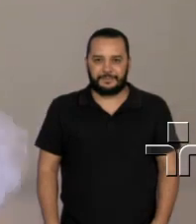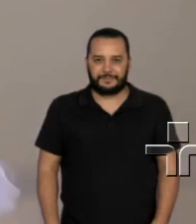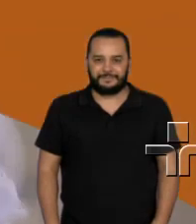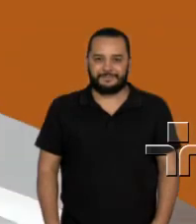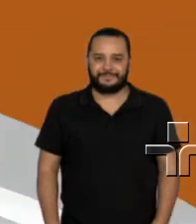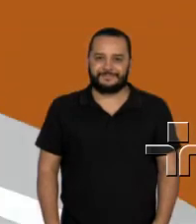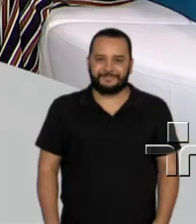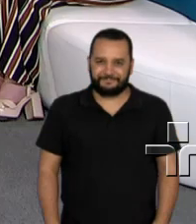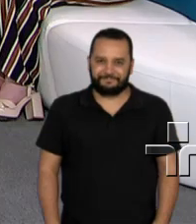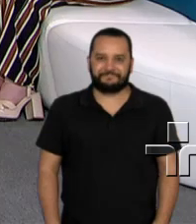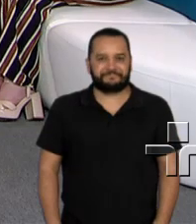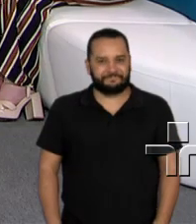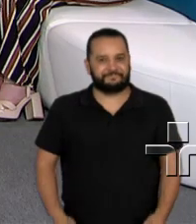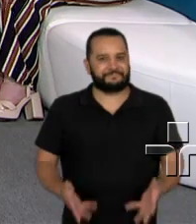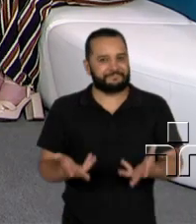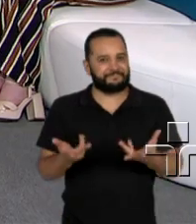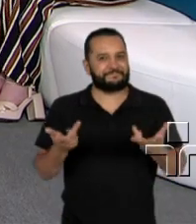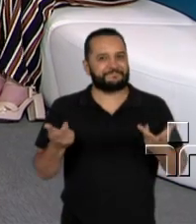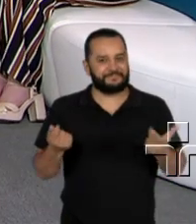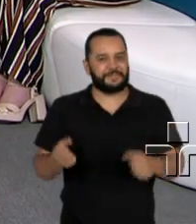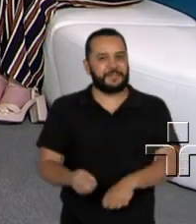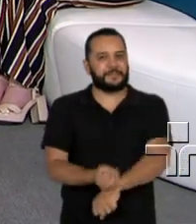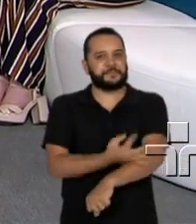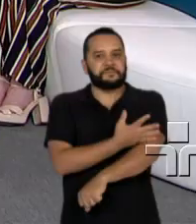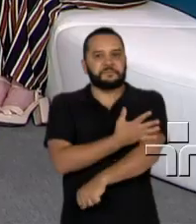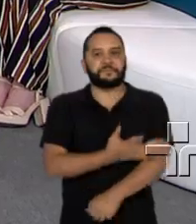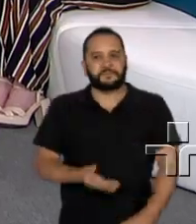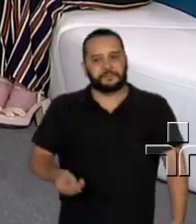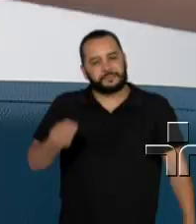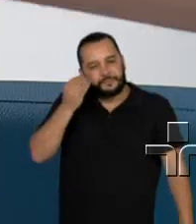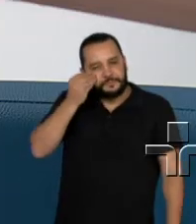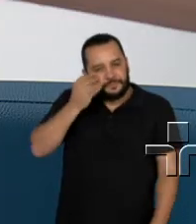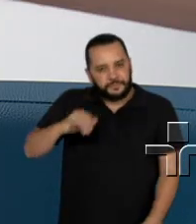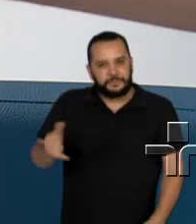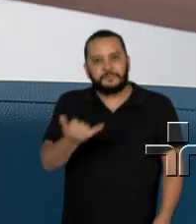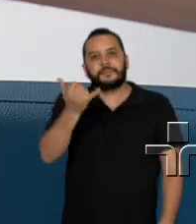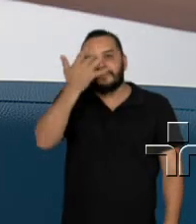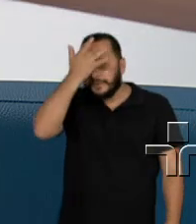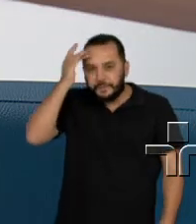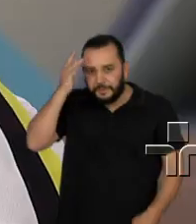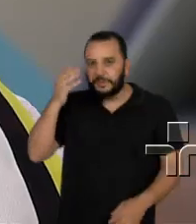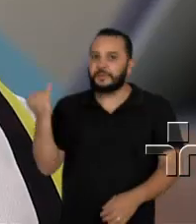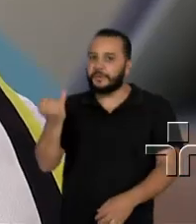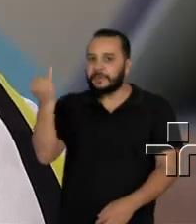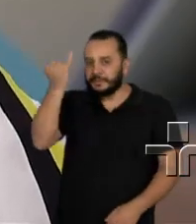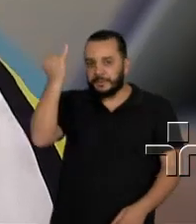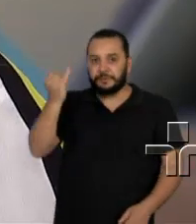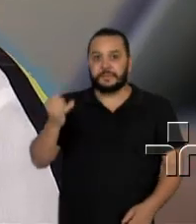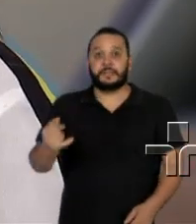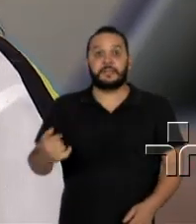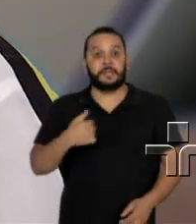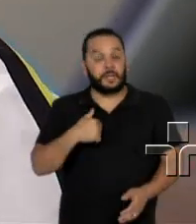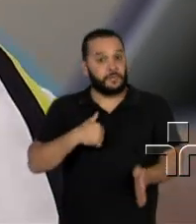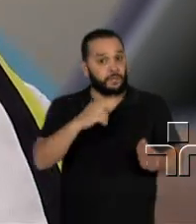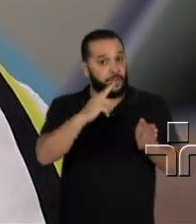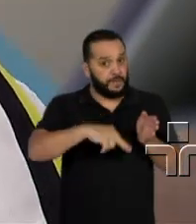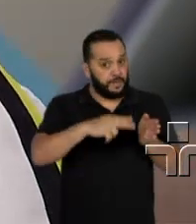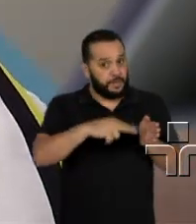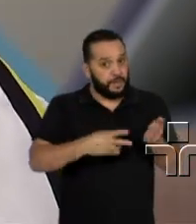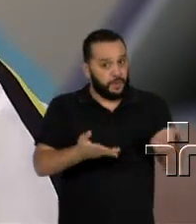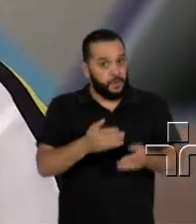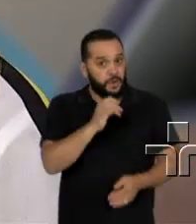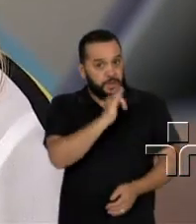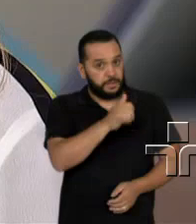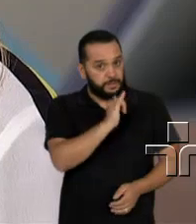o fantasma não é 100 que dá oportunidade para as pessoas né e olha eu vou ler agora um depoimento que chegou